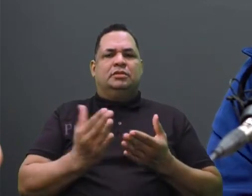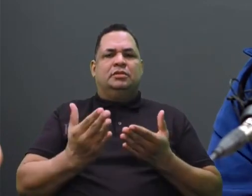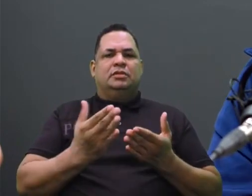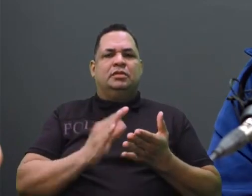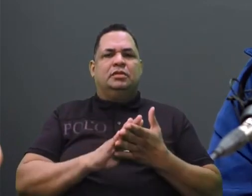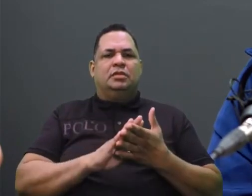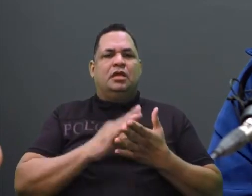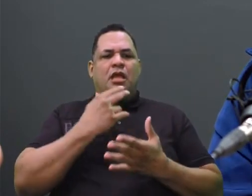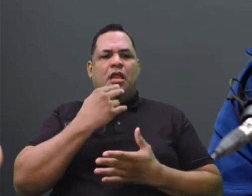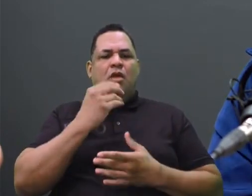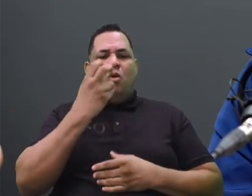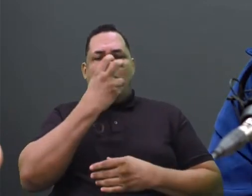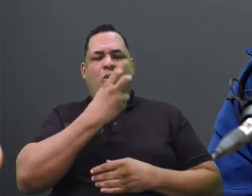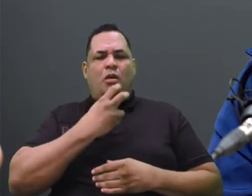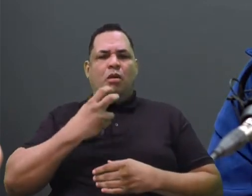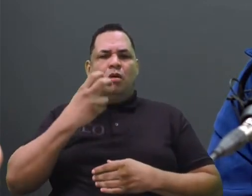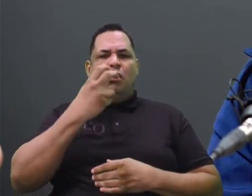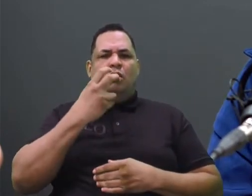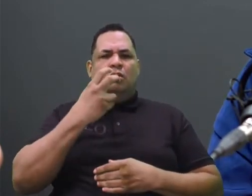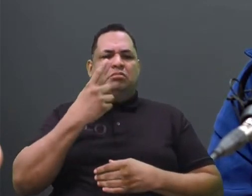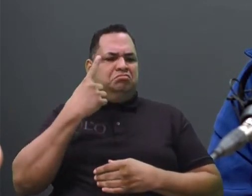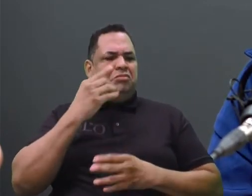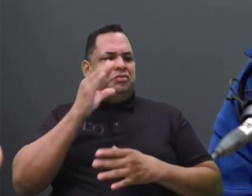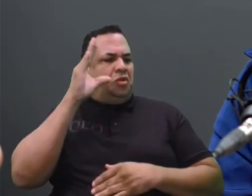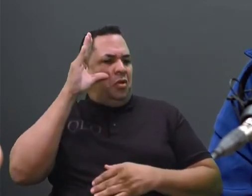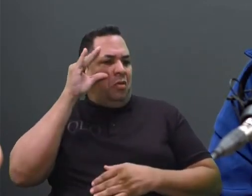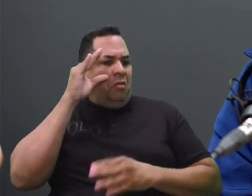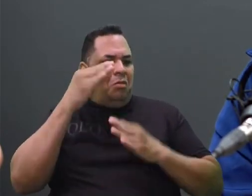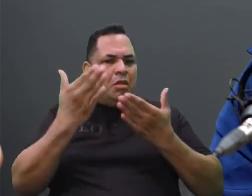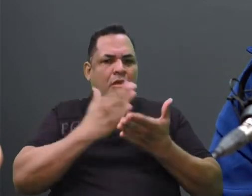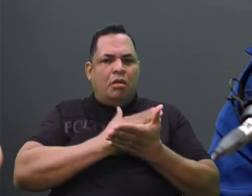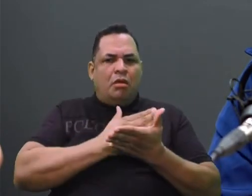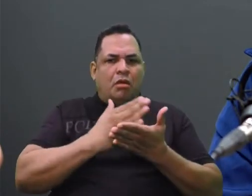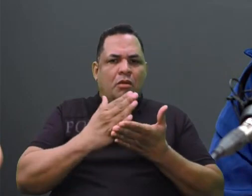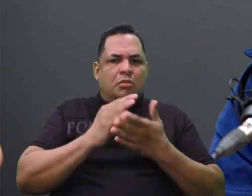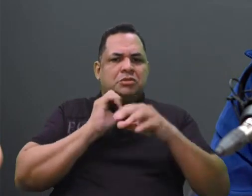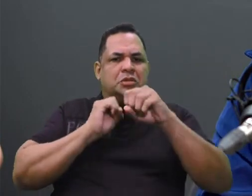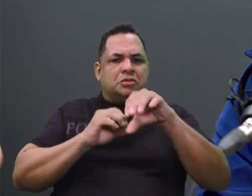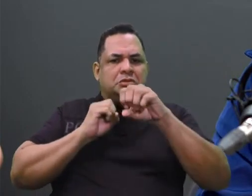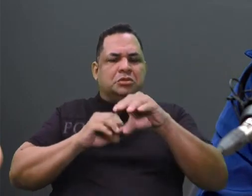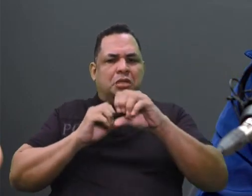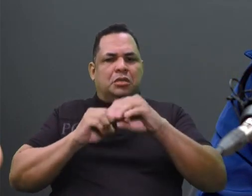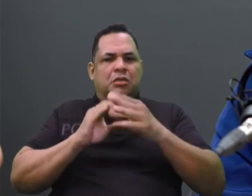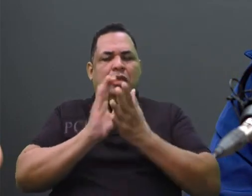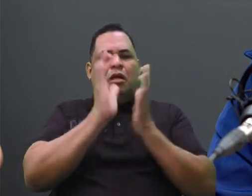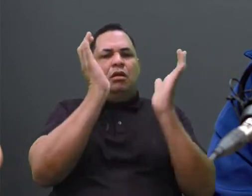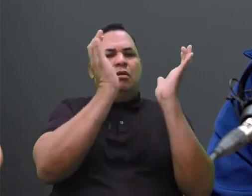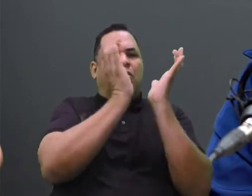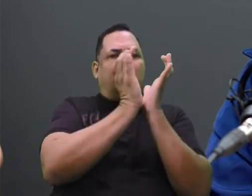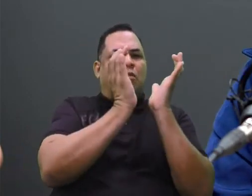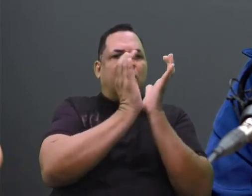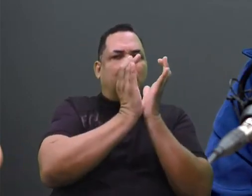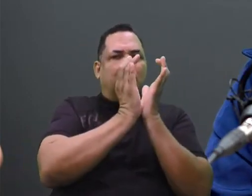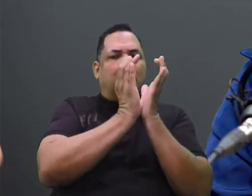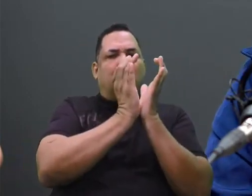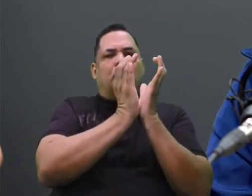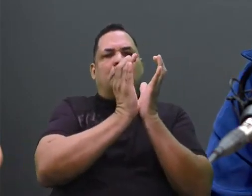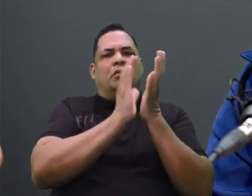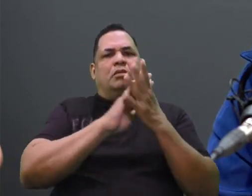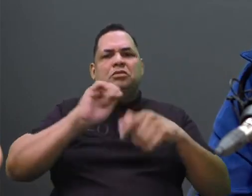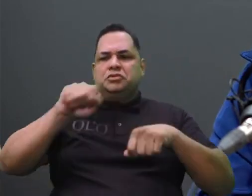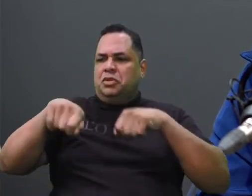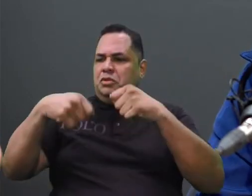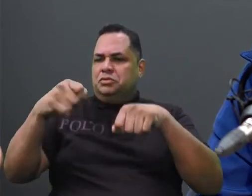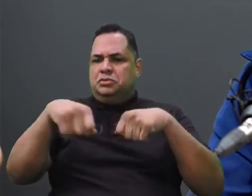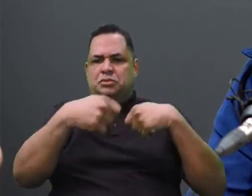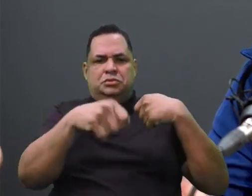língua oral, eu achei interessante e ele começou a dar aula no CN de